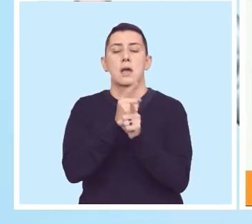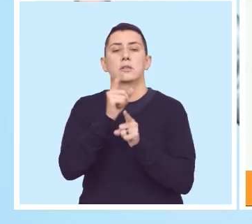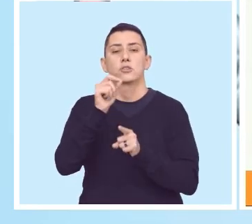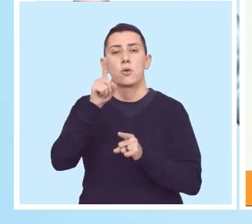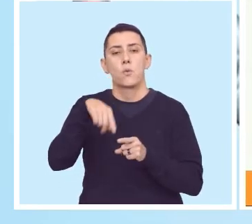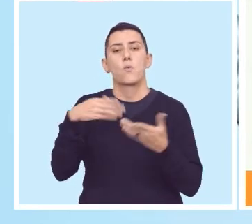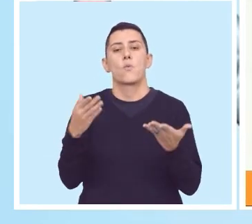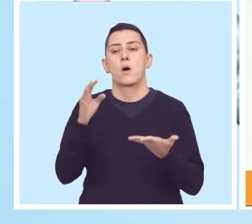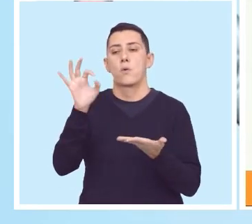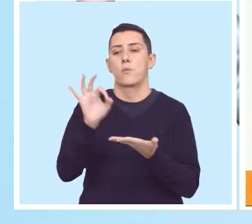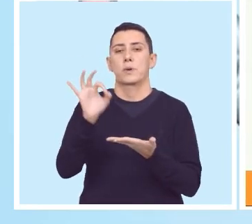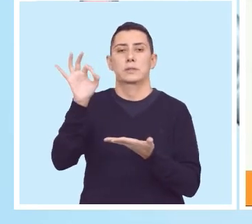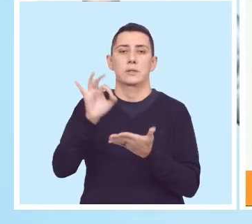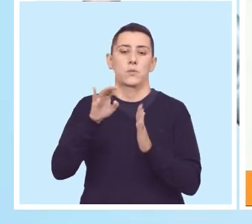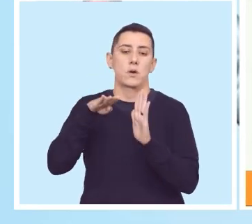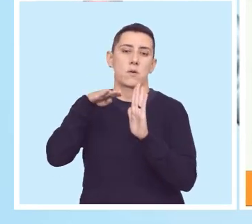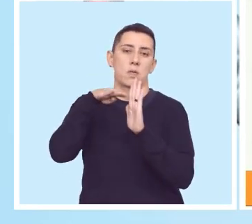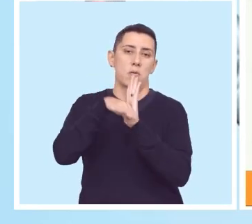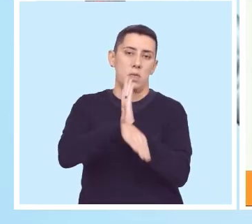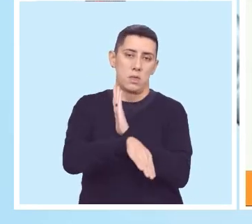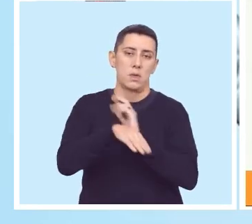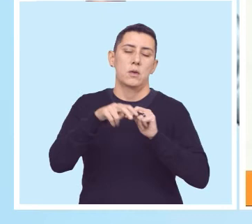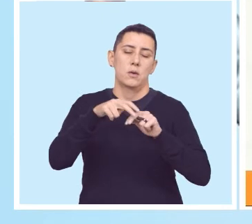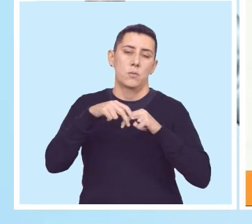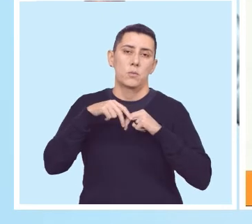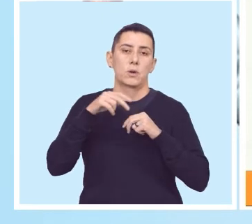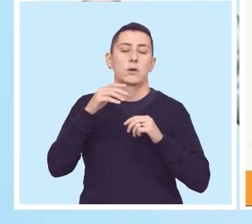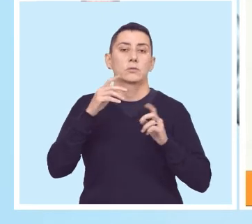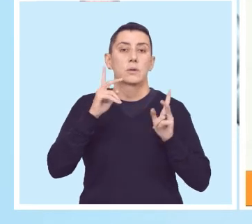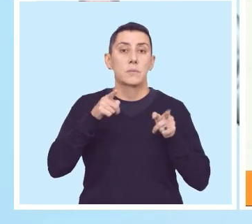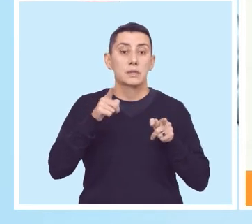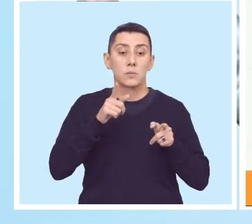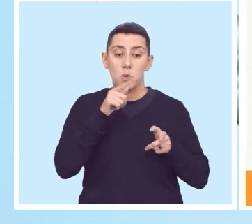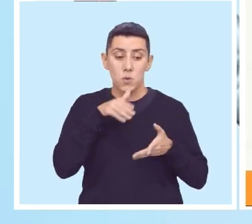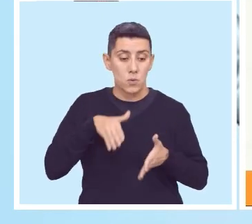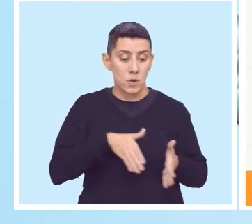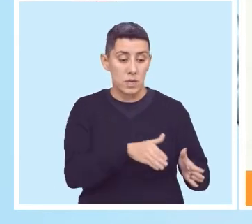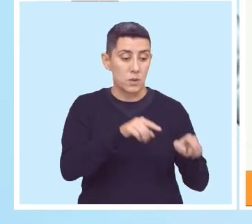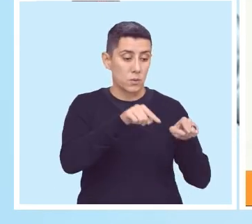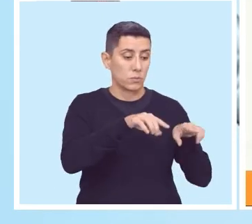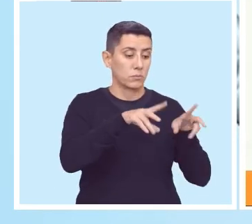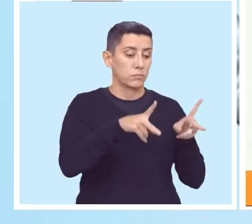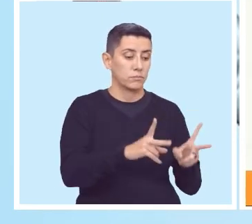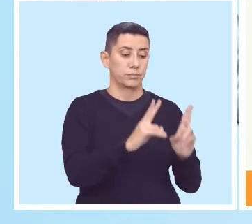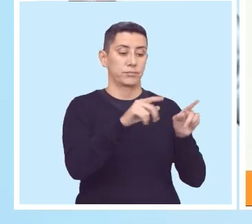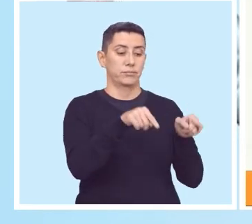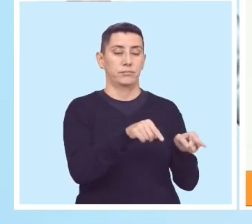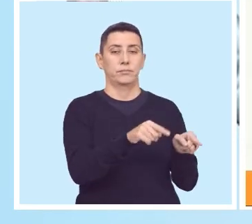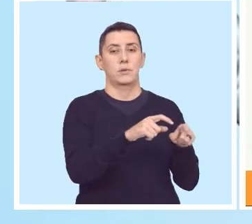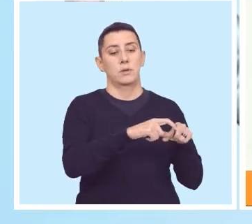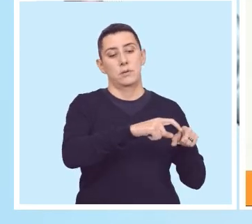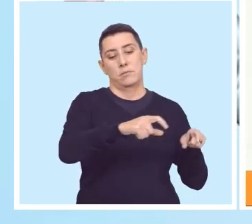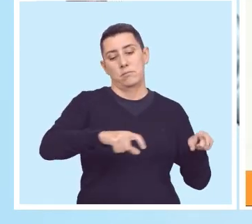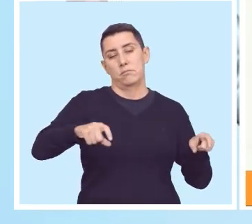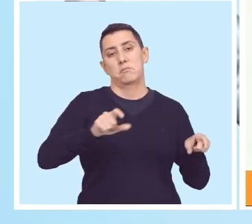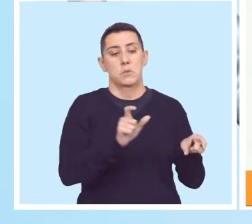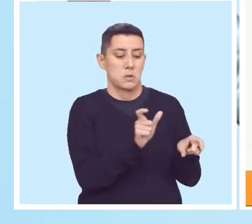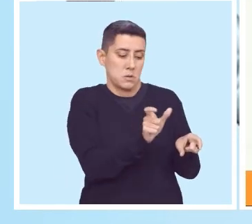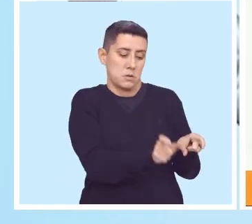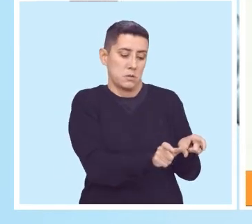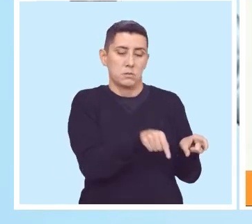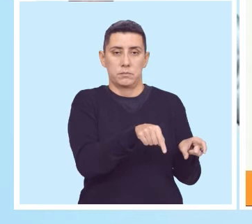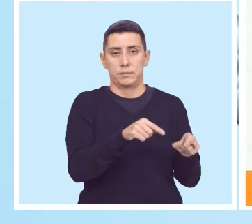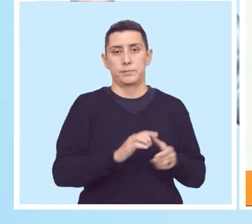degradação correspondente a um determinado trecho do igarapé ou do rio pequeno, melhor